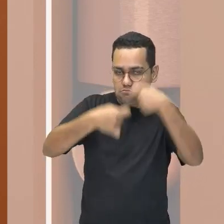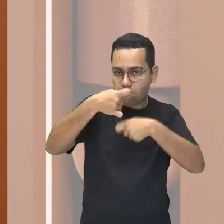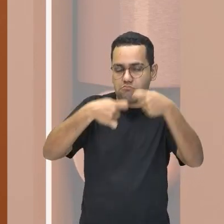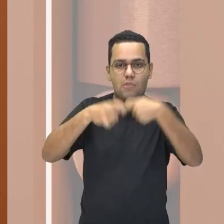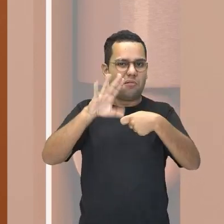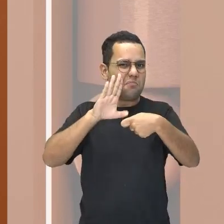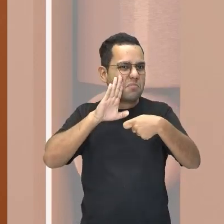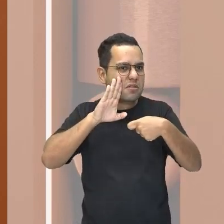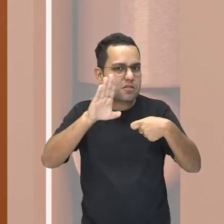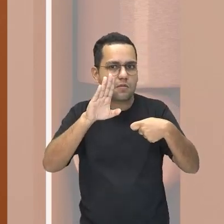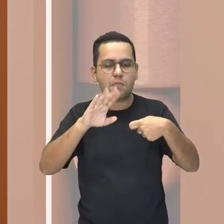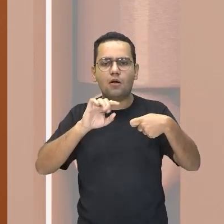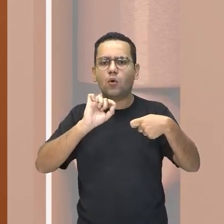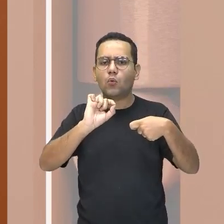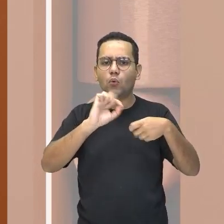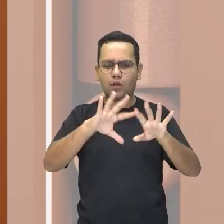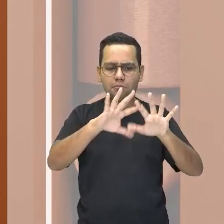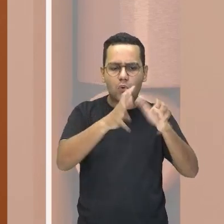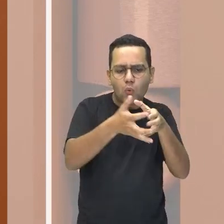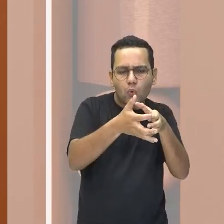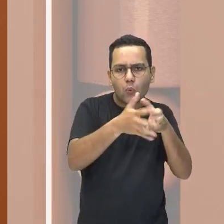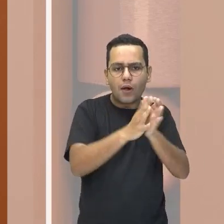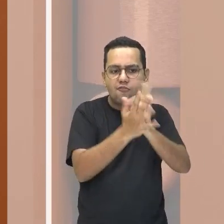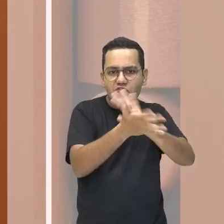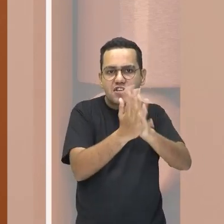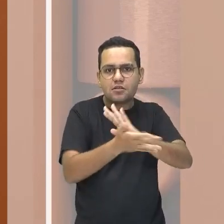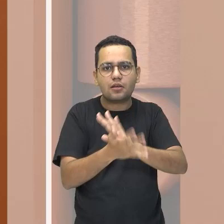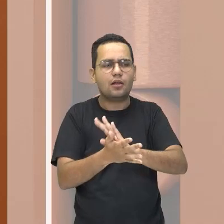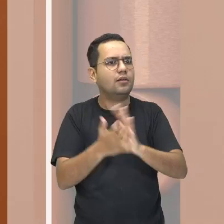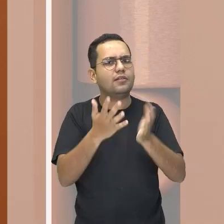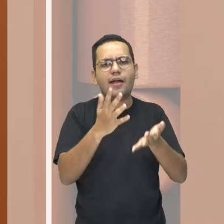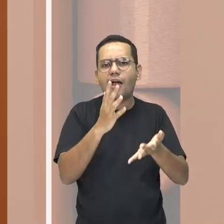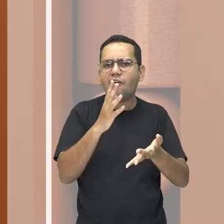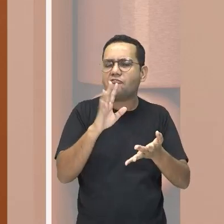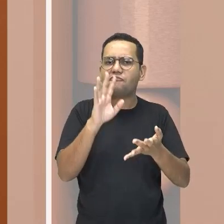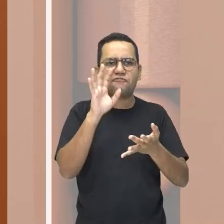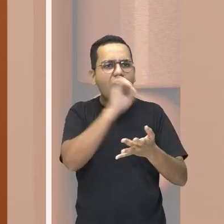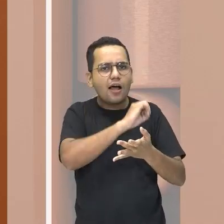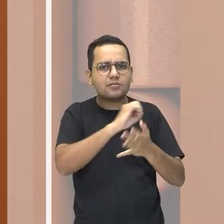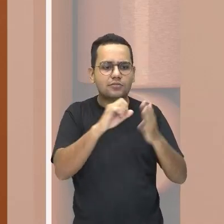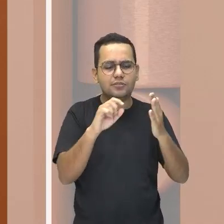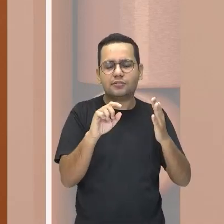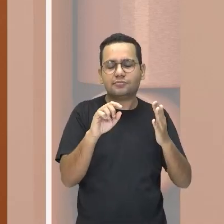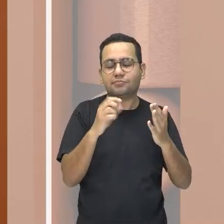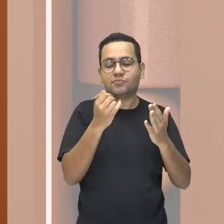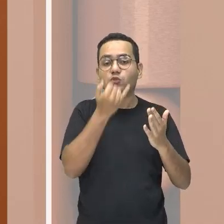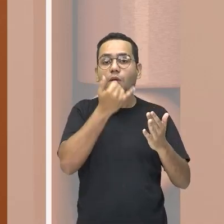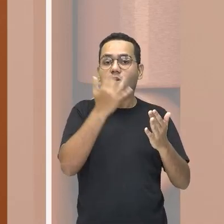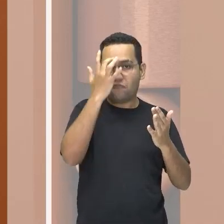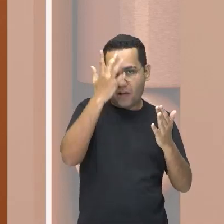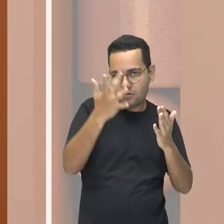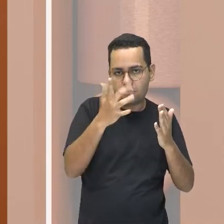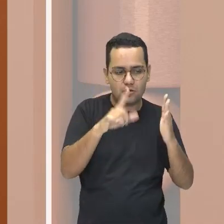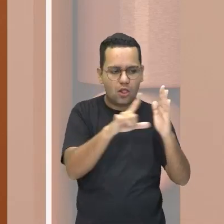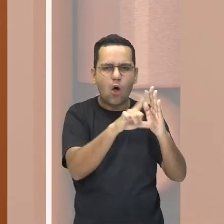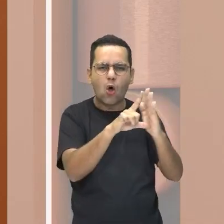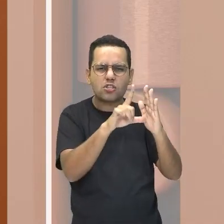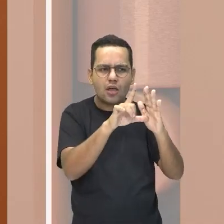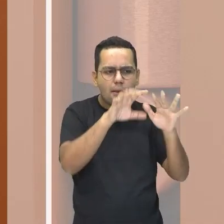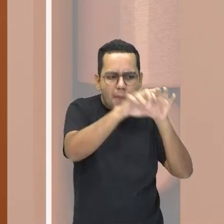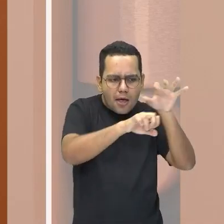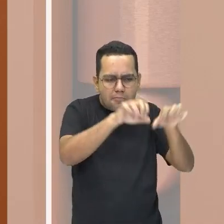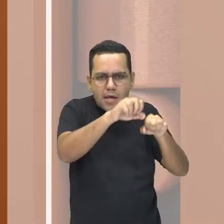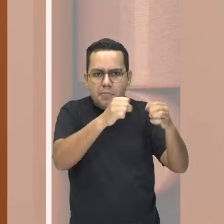esse povo, ficava mais fácil confiscar a sua riqueza para si. Um processo conhecido como